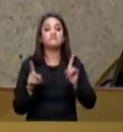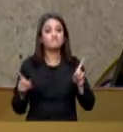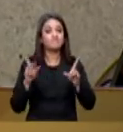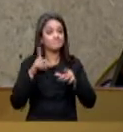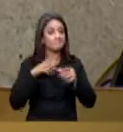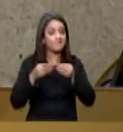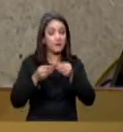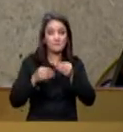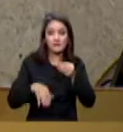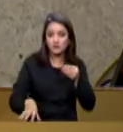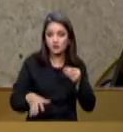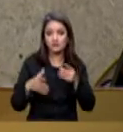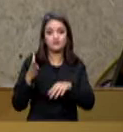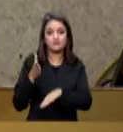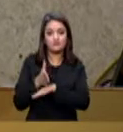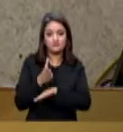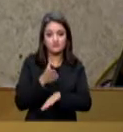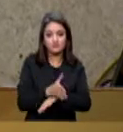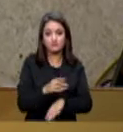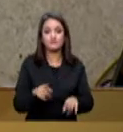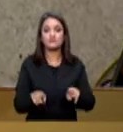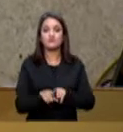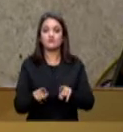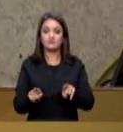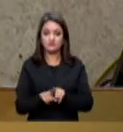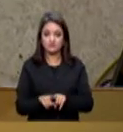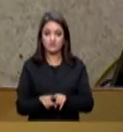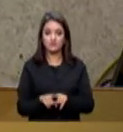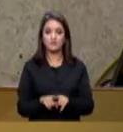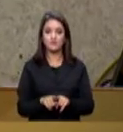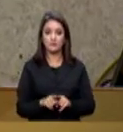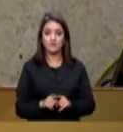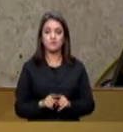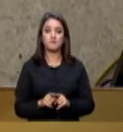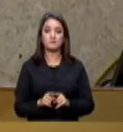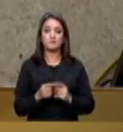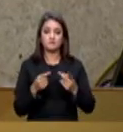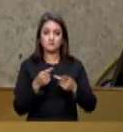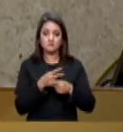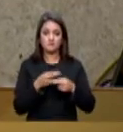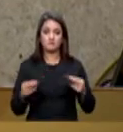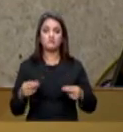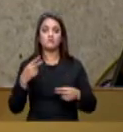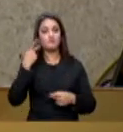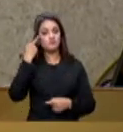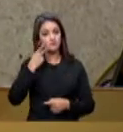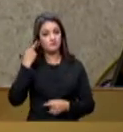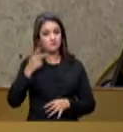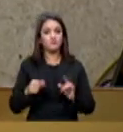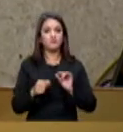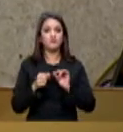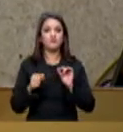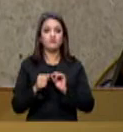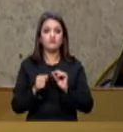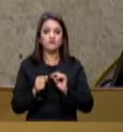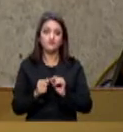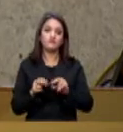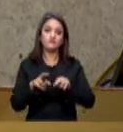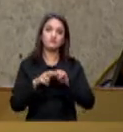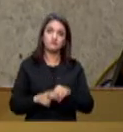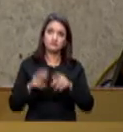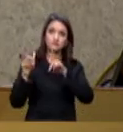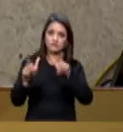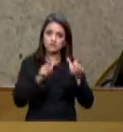prejudiciais ao acesso e os déficits de acesso a essa política decorrentes de fatores geográficos